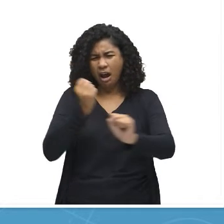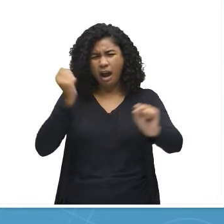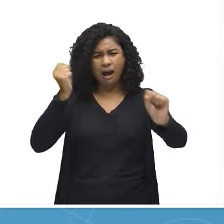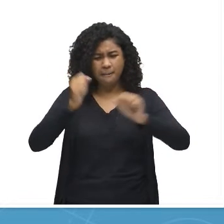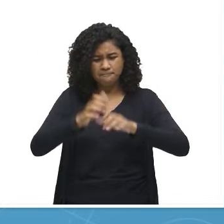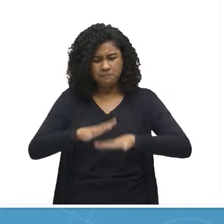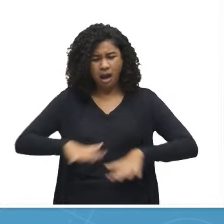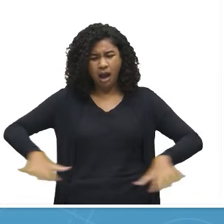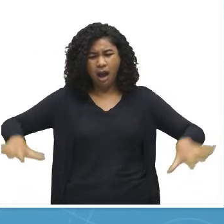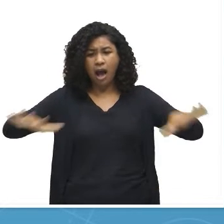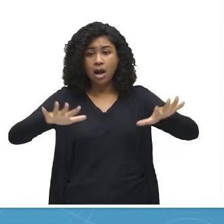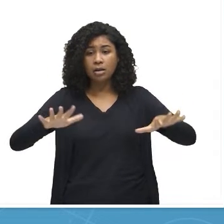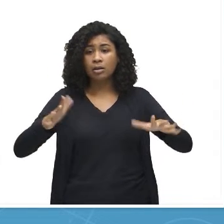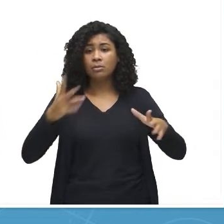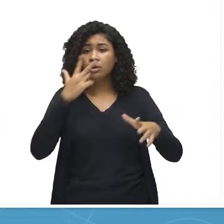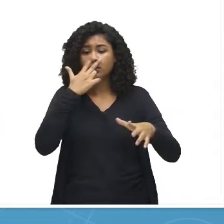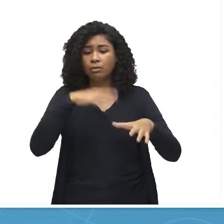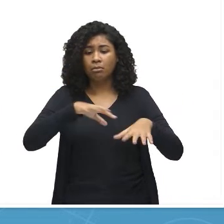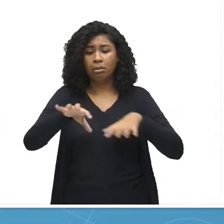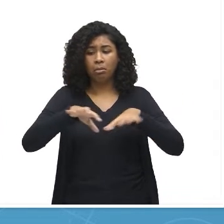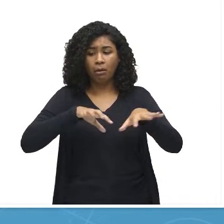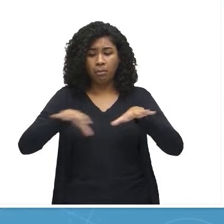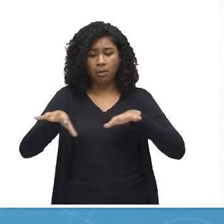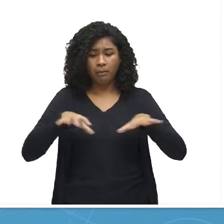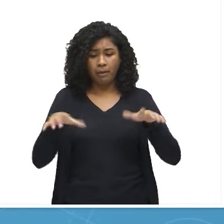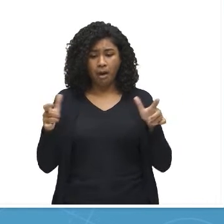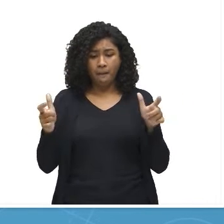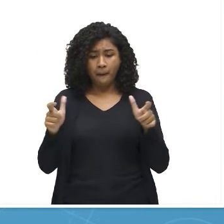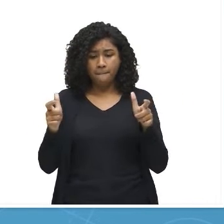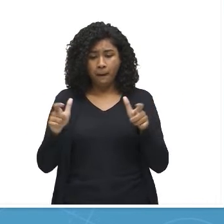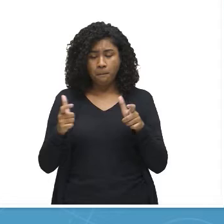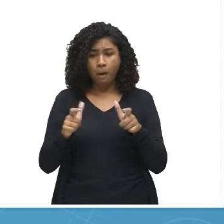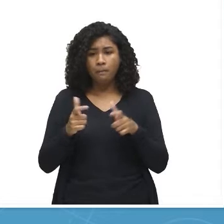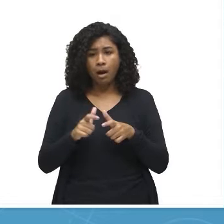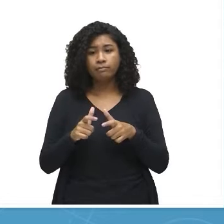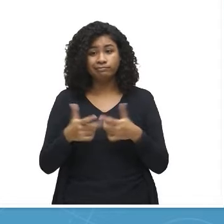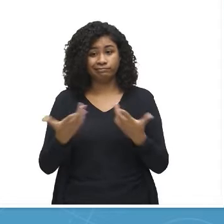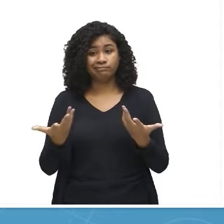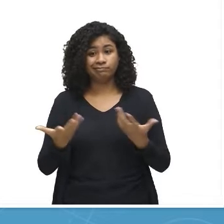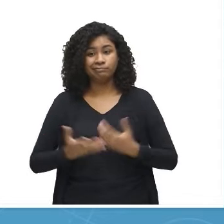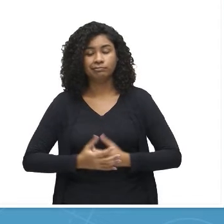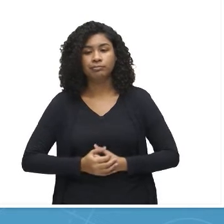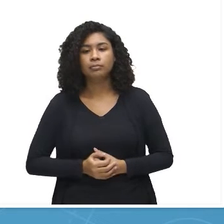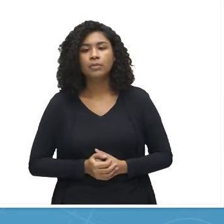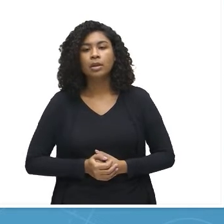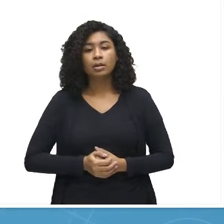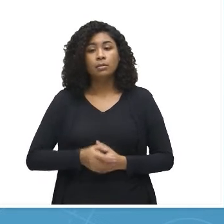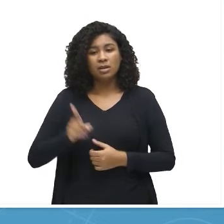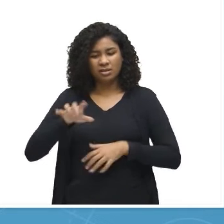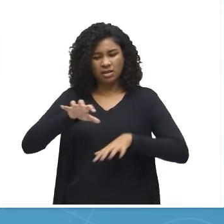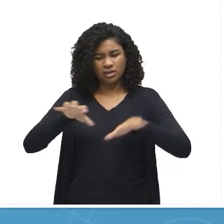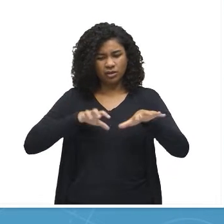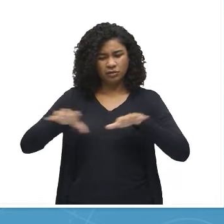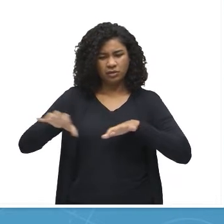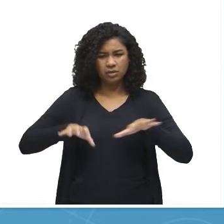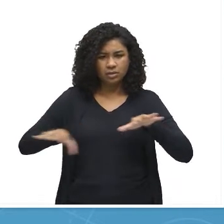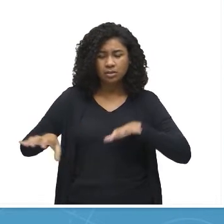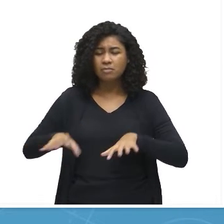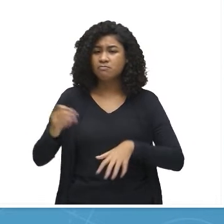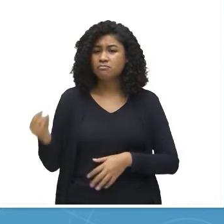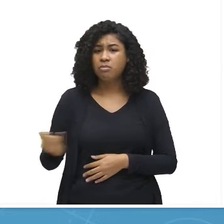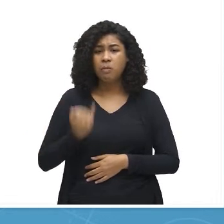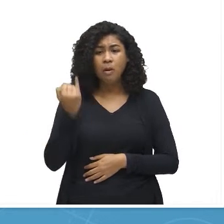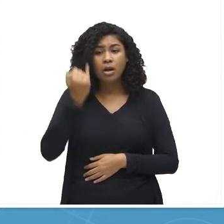criando. Essa divisão, né, vai ser fundamental para o que eu falei para vocês anteriormente, a descentralização